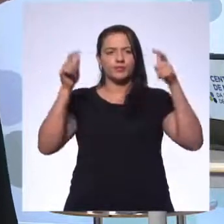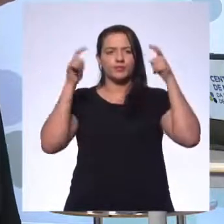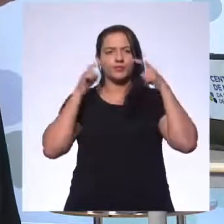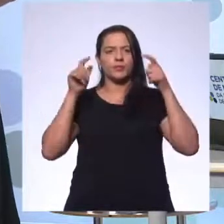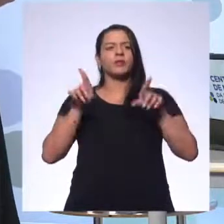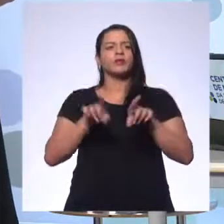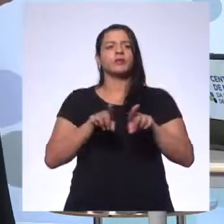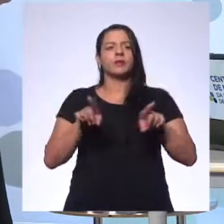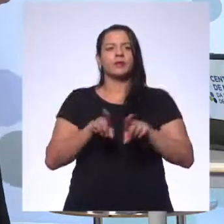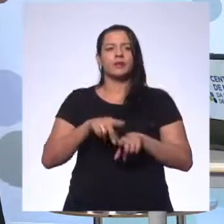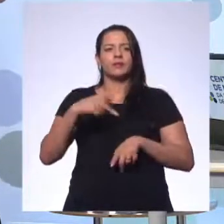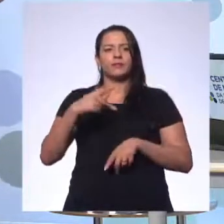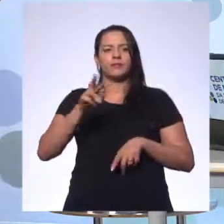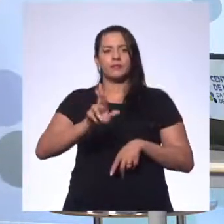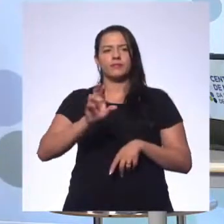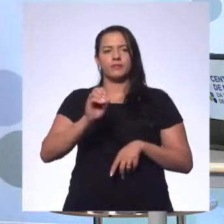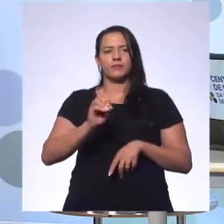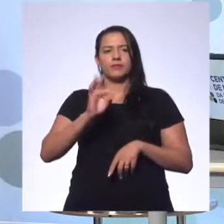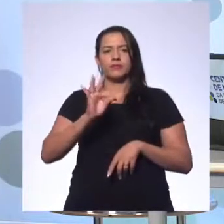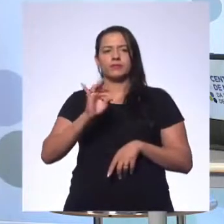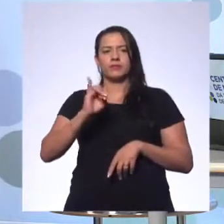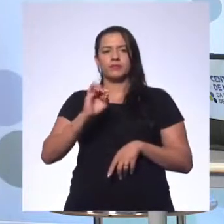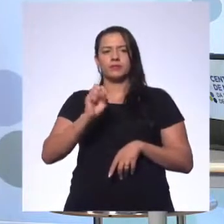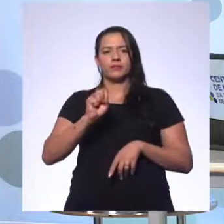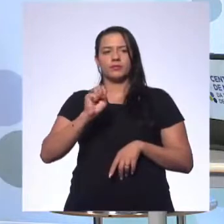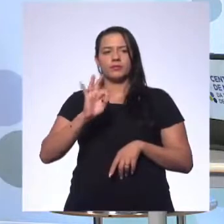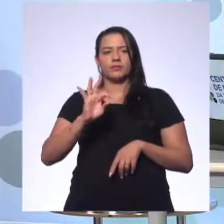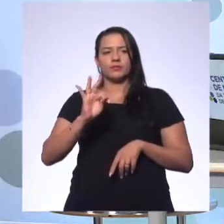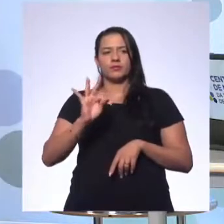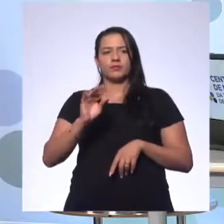também traz essas características.